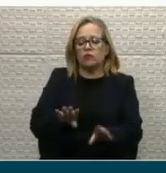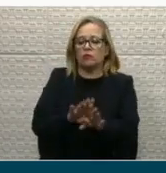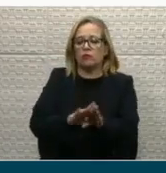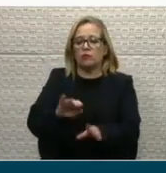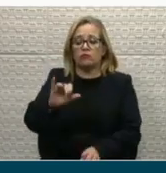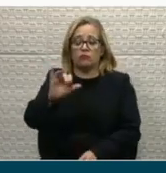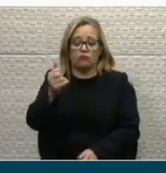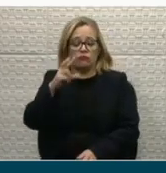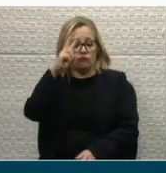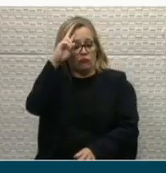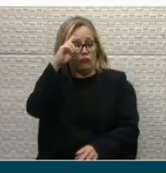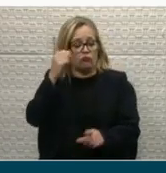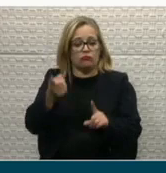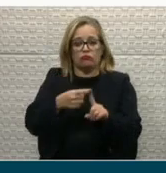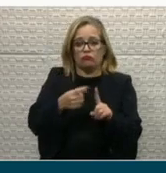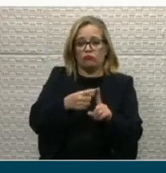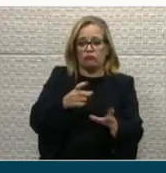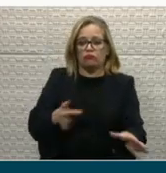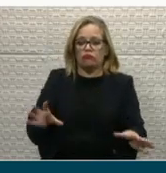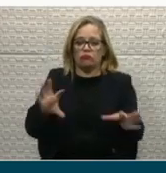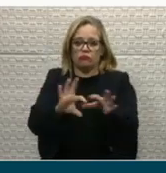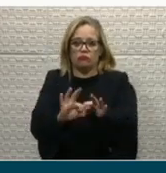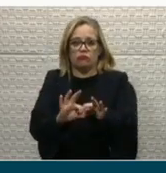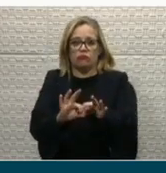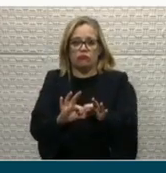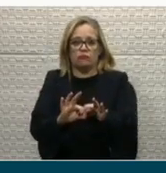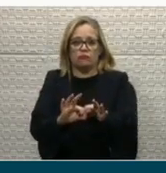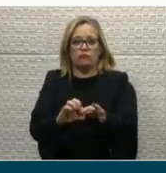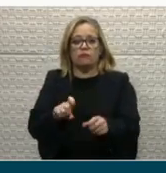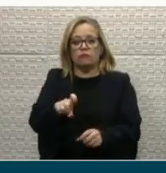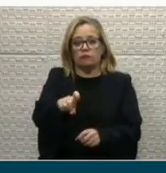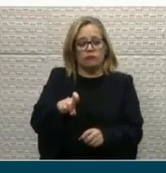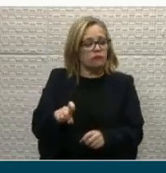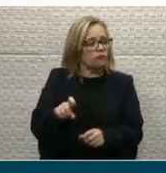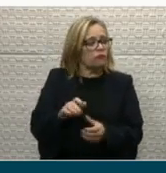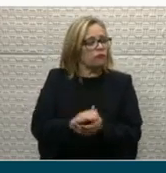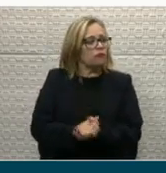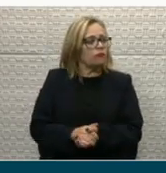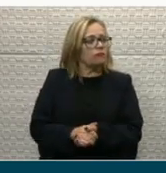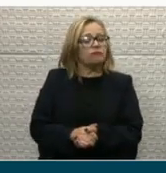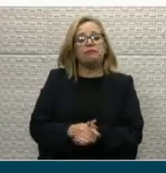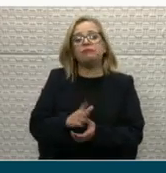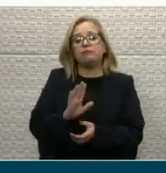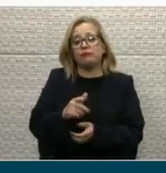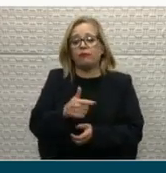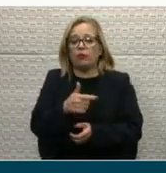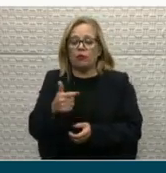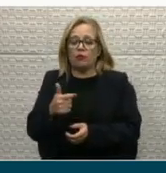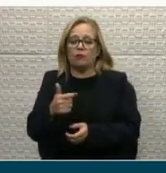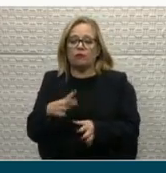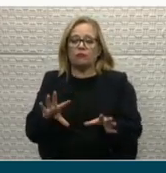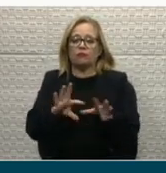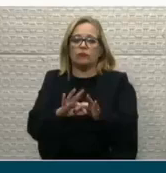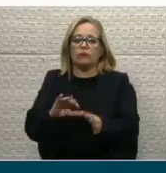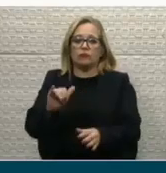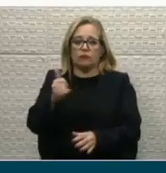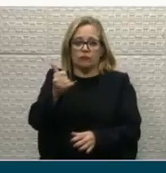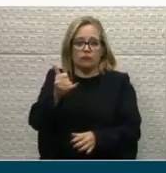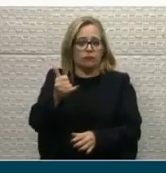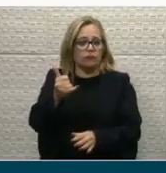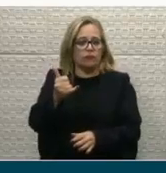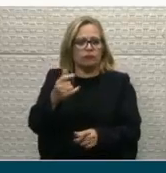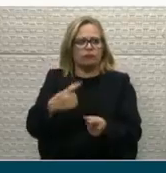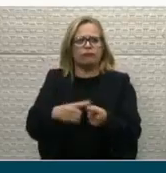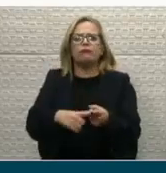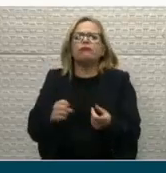primeiro estaria associado a x, a primeira coluna associada a x, e a segunda associada a y. E por